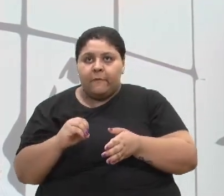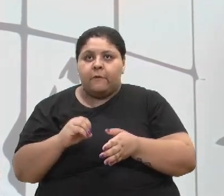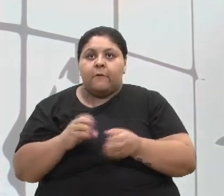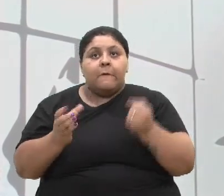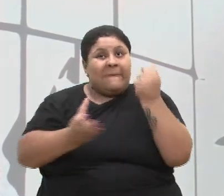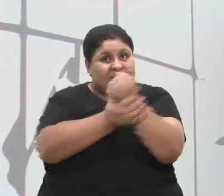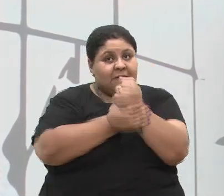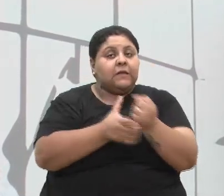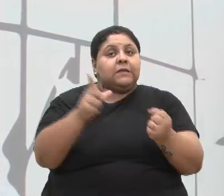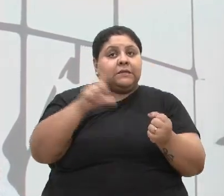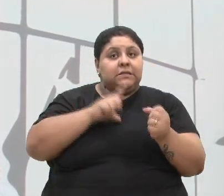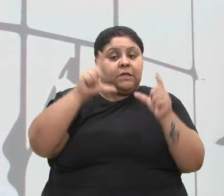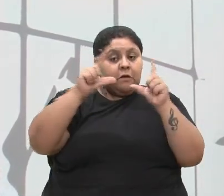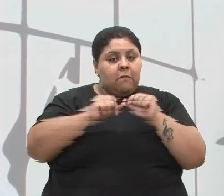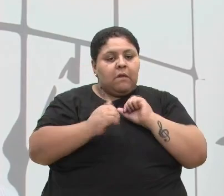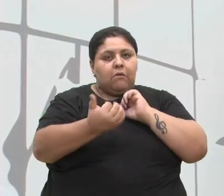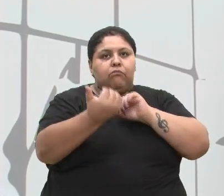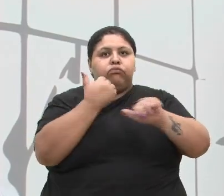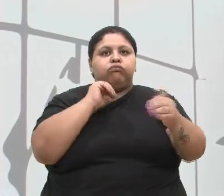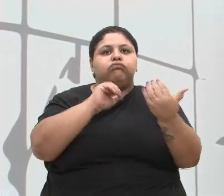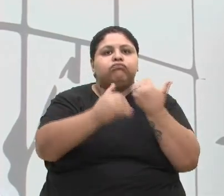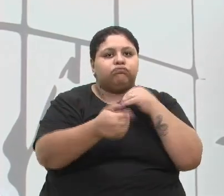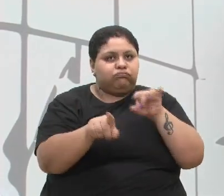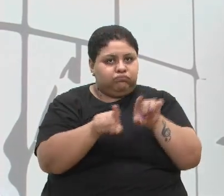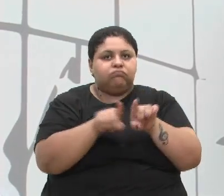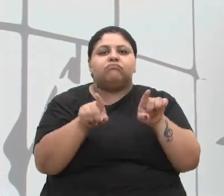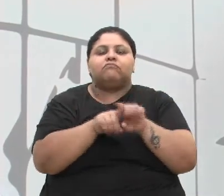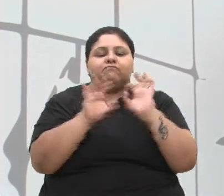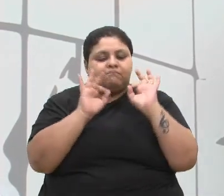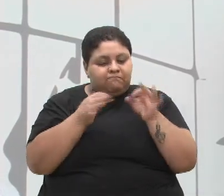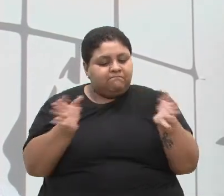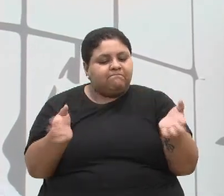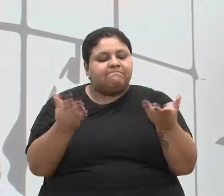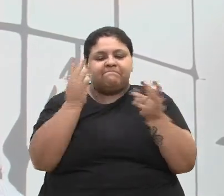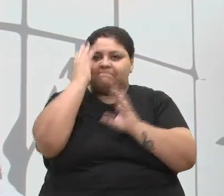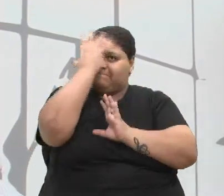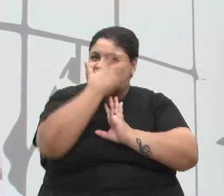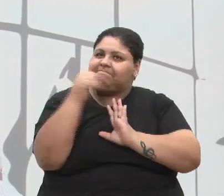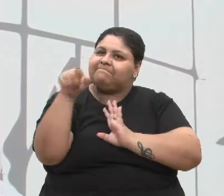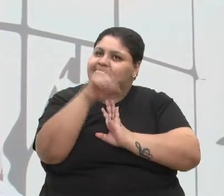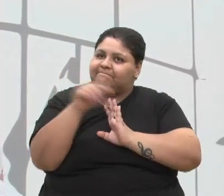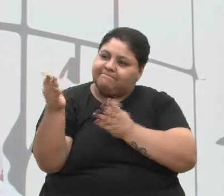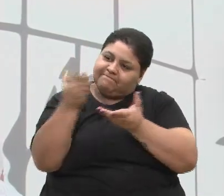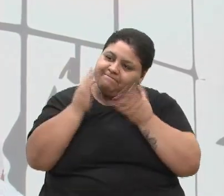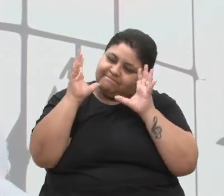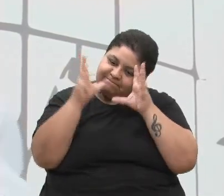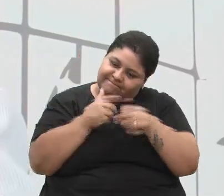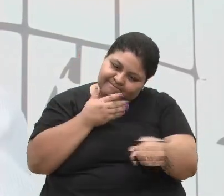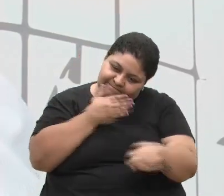segura, tem menos fluxo de veículos. Tenho certeza que será um evento muito bonito e a gente convida a todos para